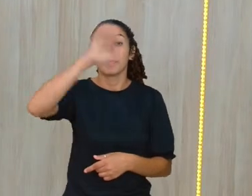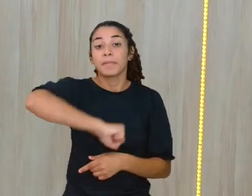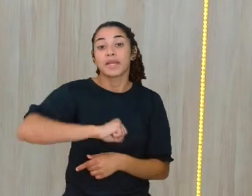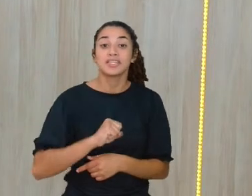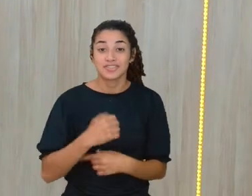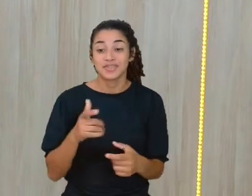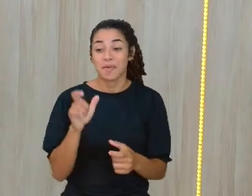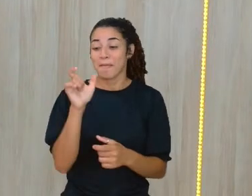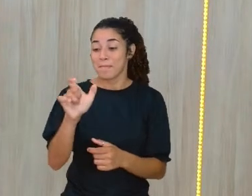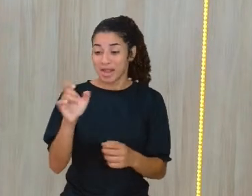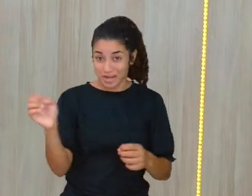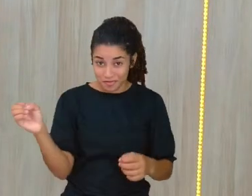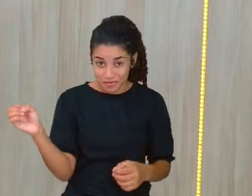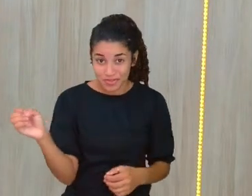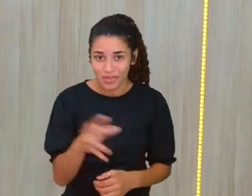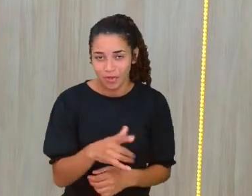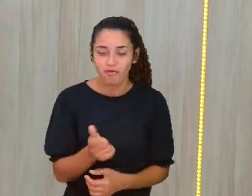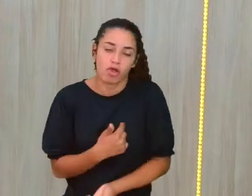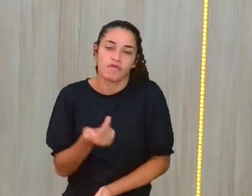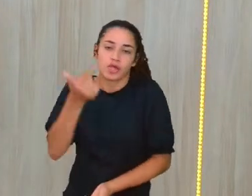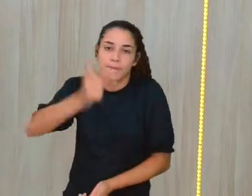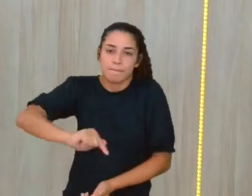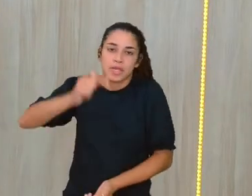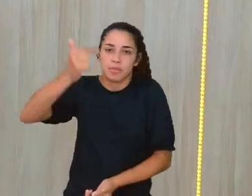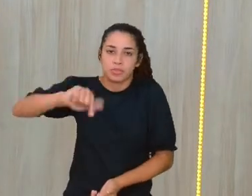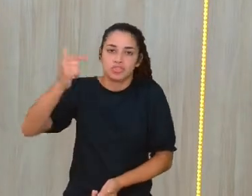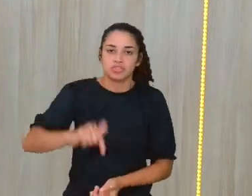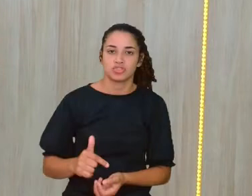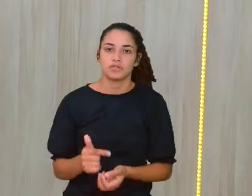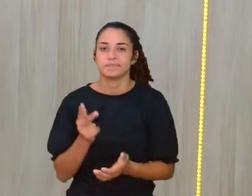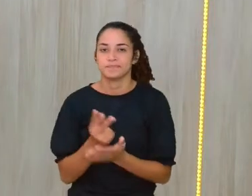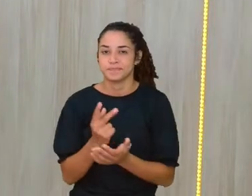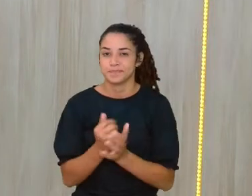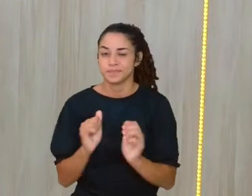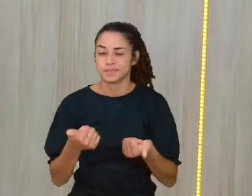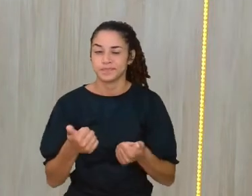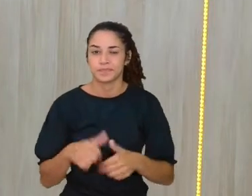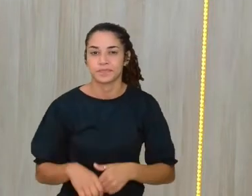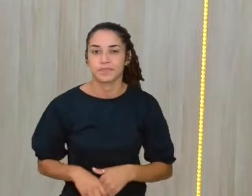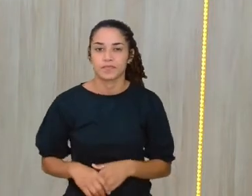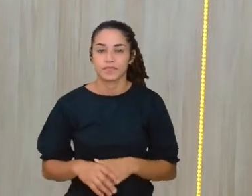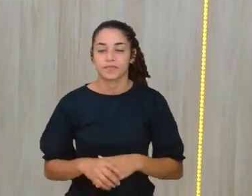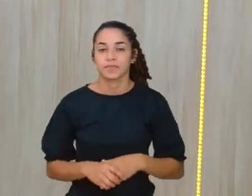Então, palavra nova, vou repetir aqui algumas vezes. Bora lá.